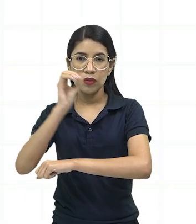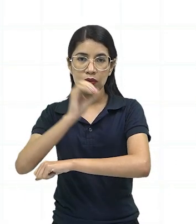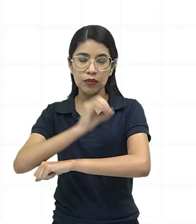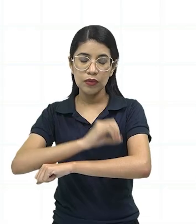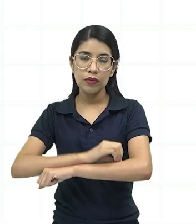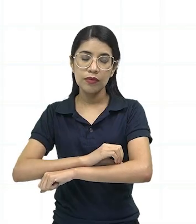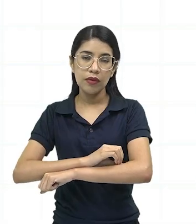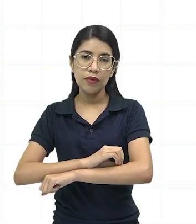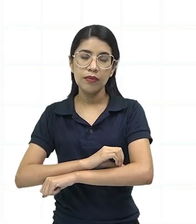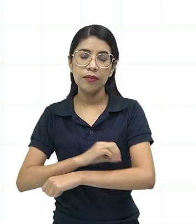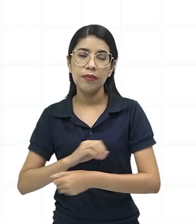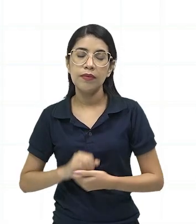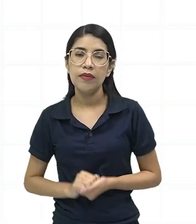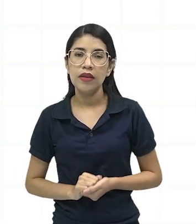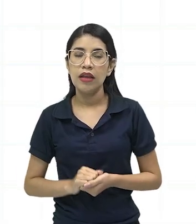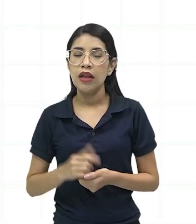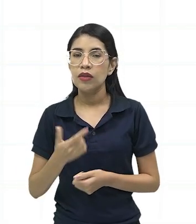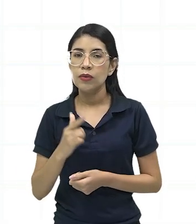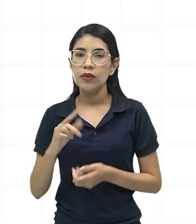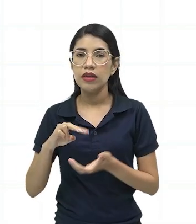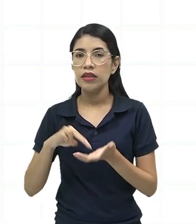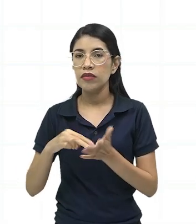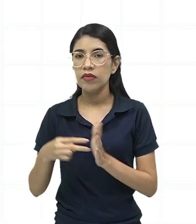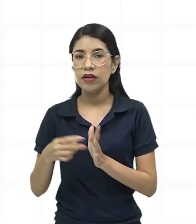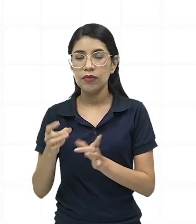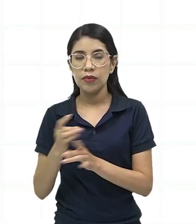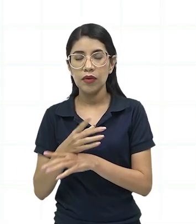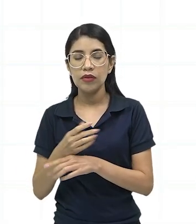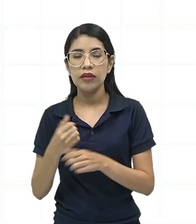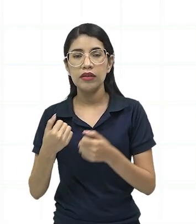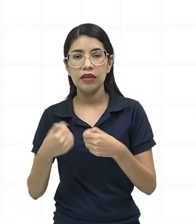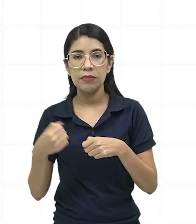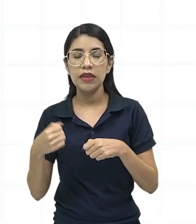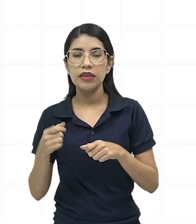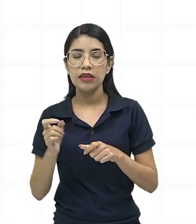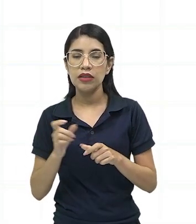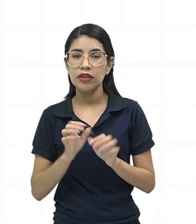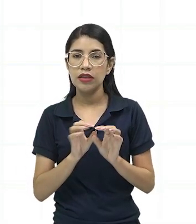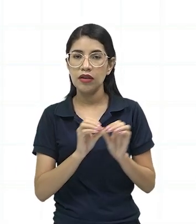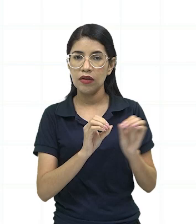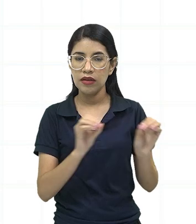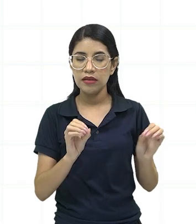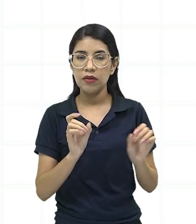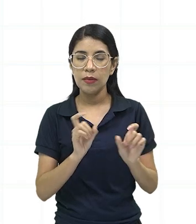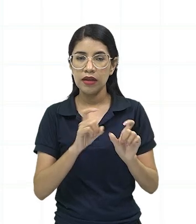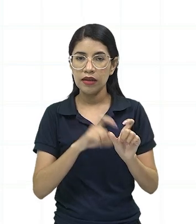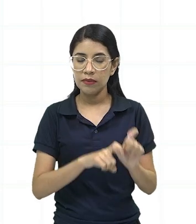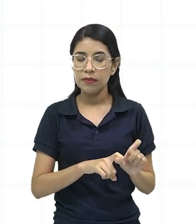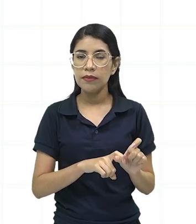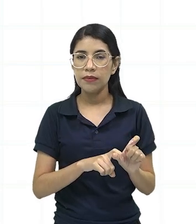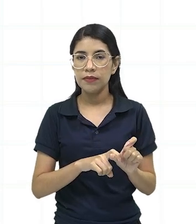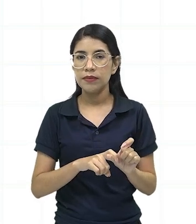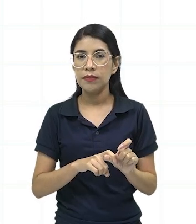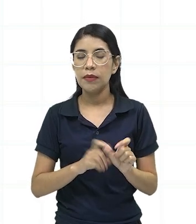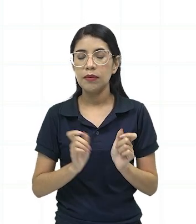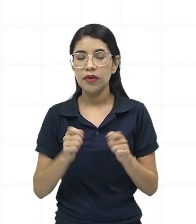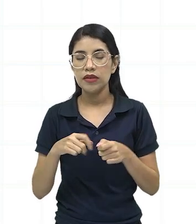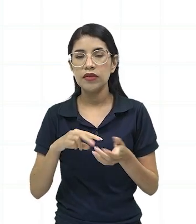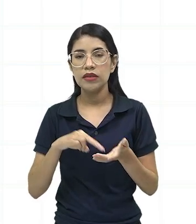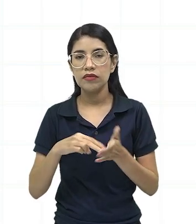funciona sozinha, ela não tem um sentido independente. Essa conjunção ela faz parte dessa oração e não tem